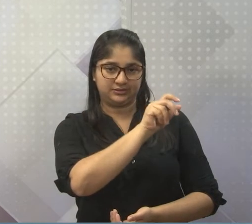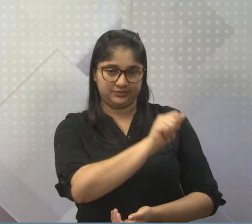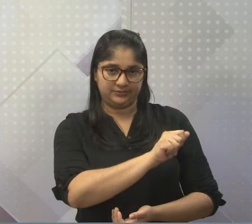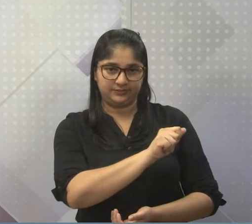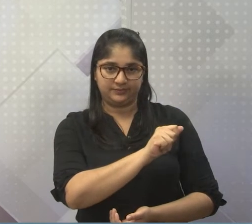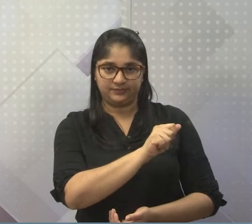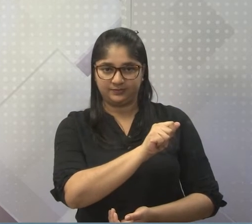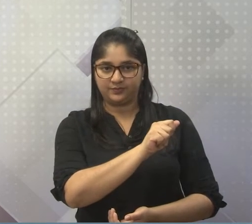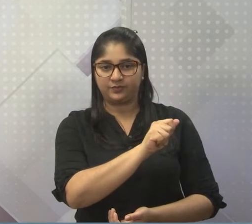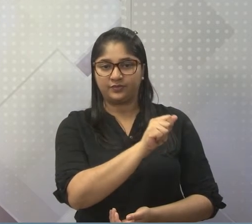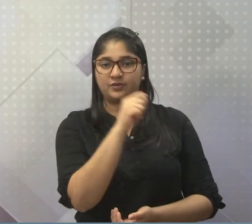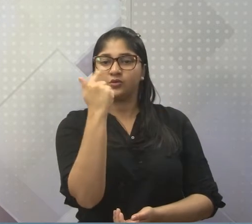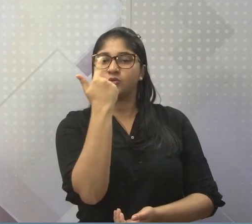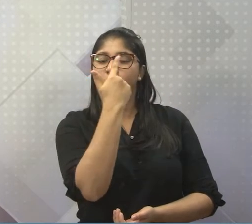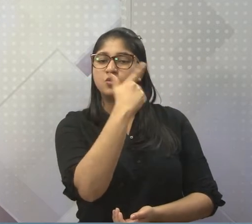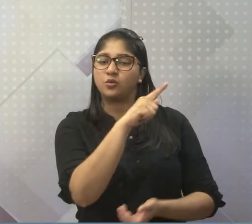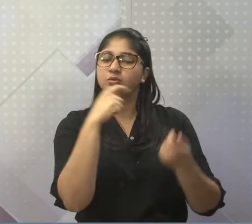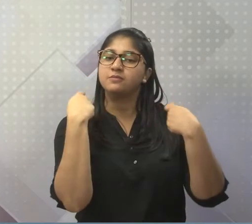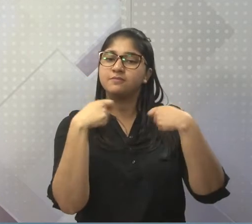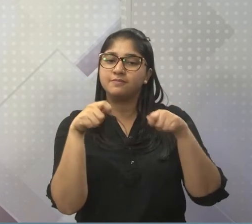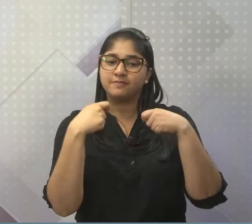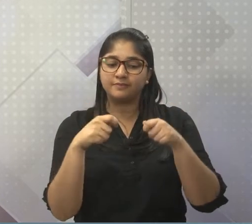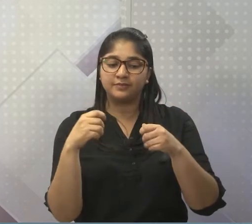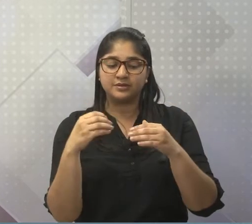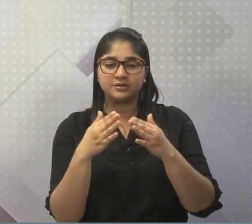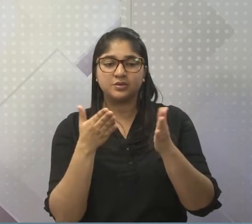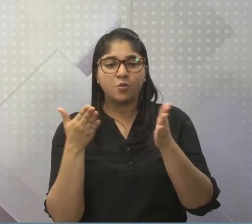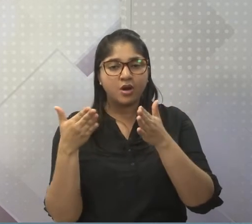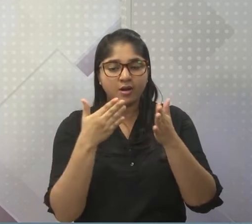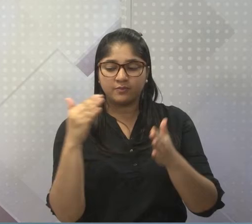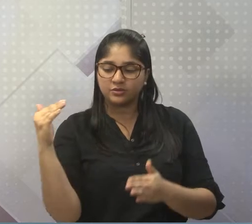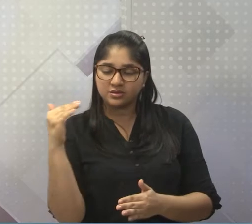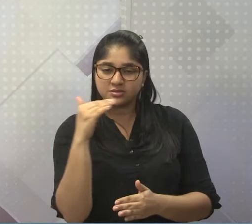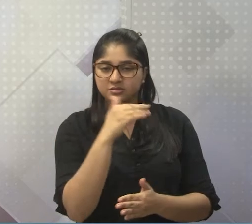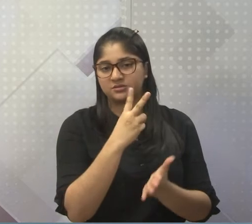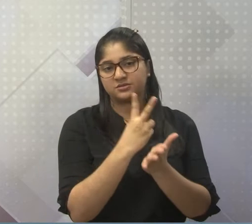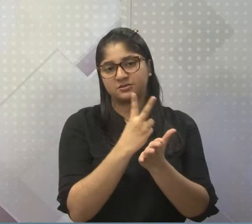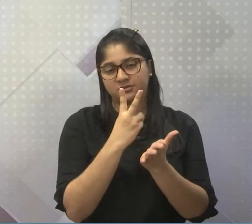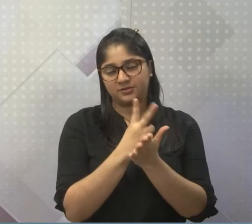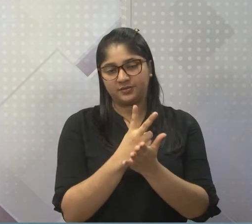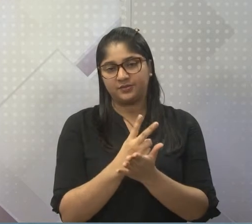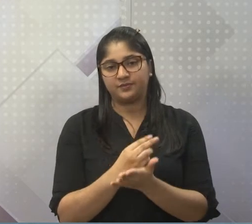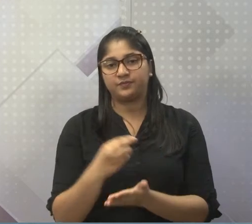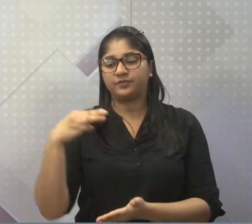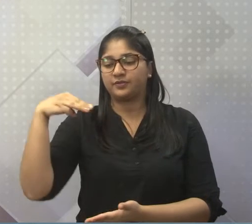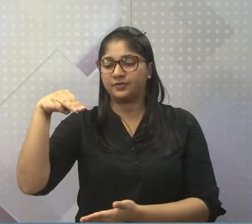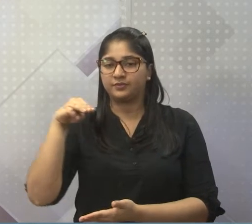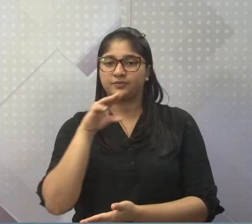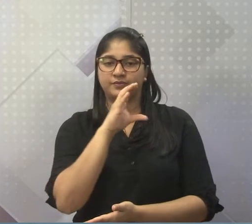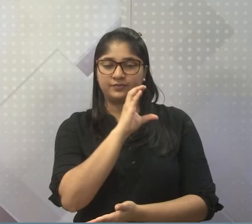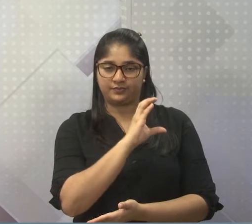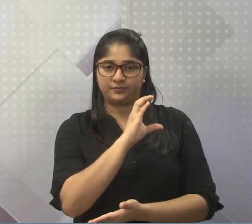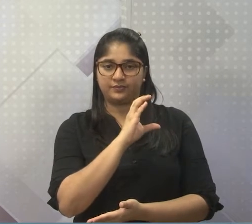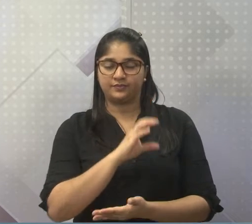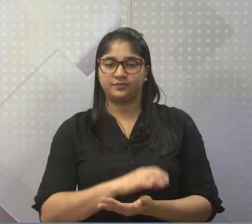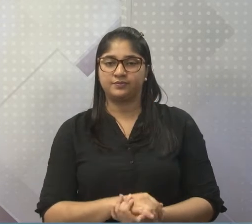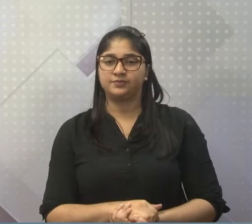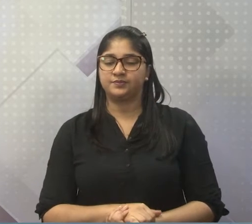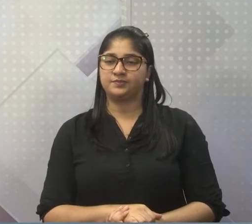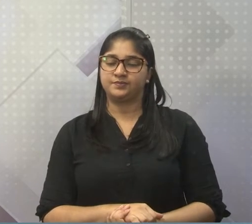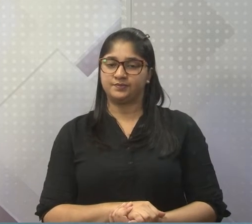e no meu outro triângulo eu preciso seguir o mesmo sentido do primeiro, M com C.